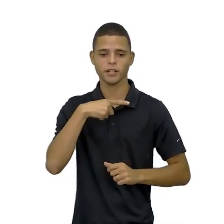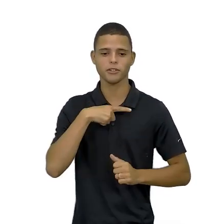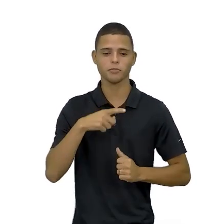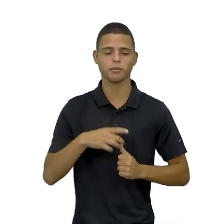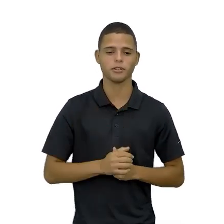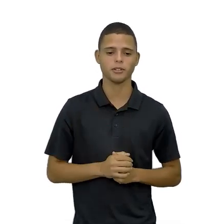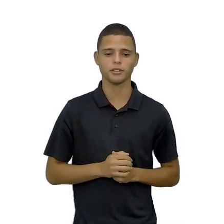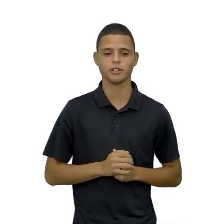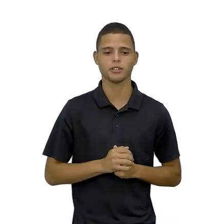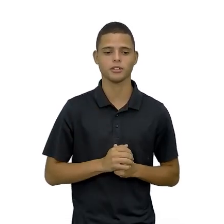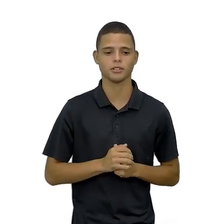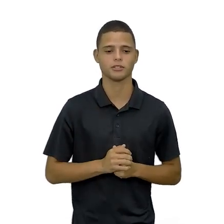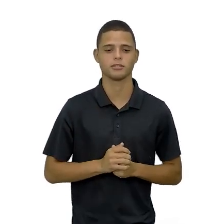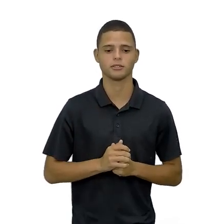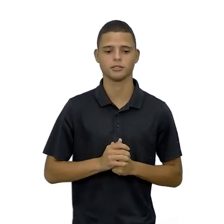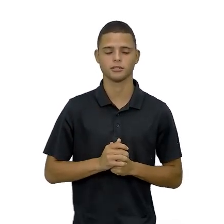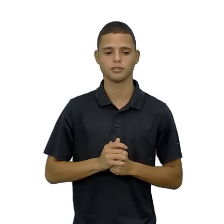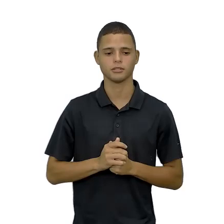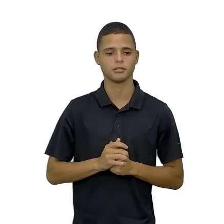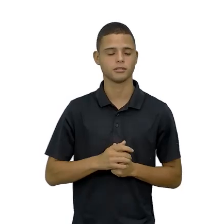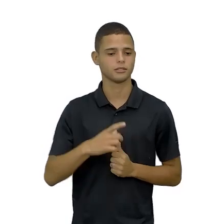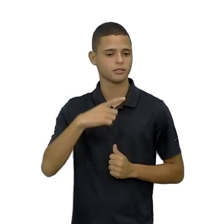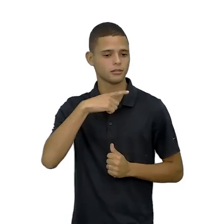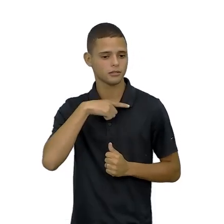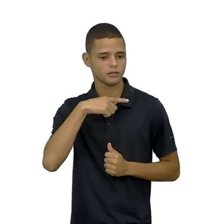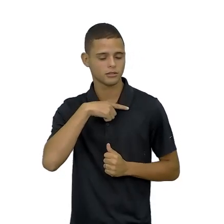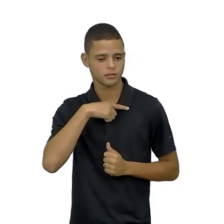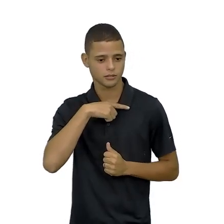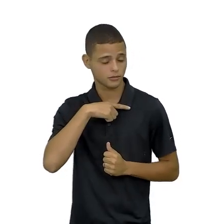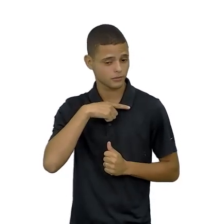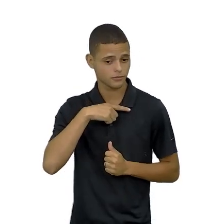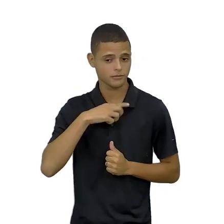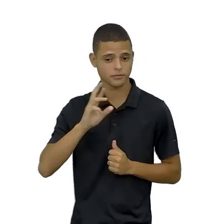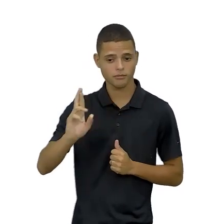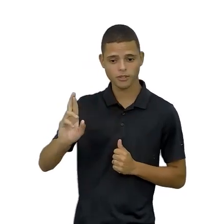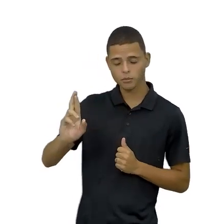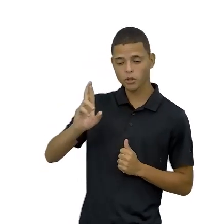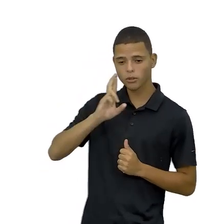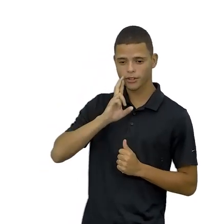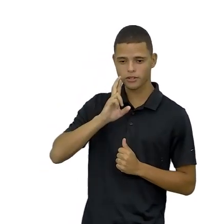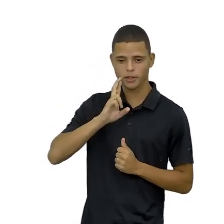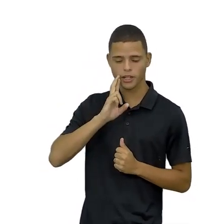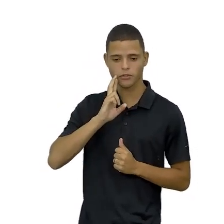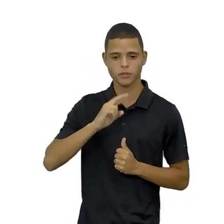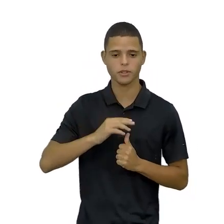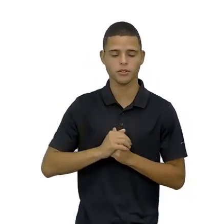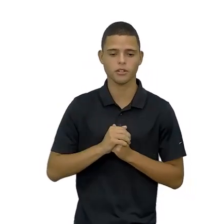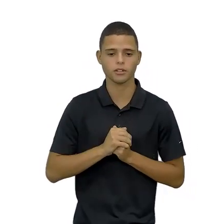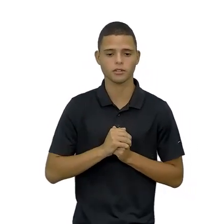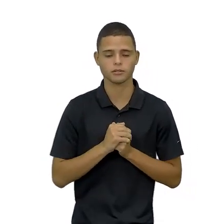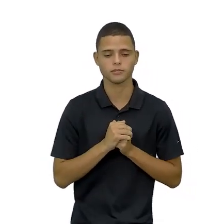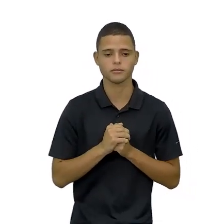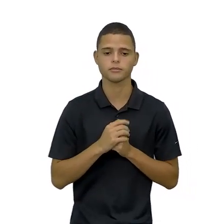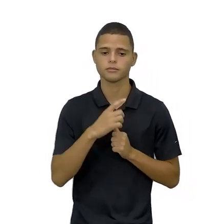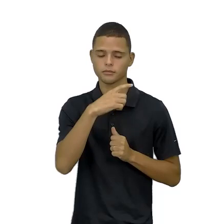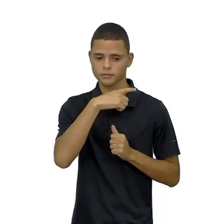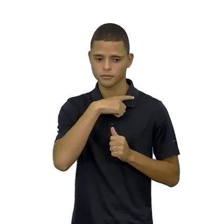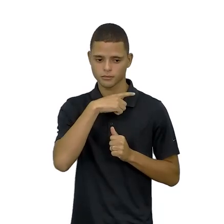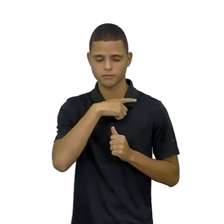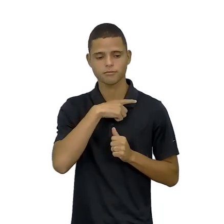4 alternativas servem como resposta, porque as 4 informações estão no